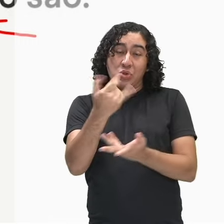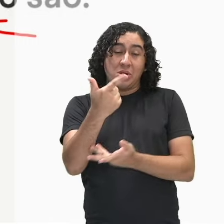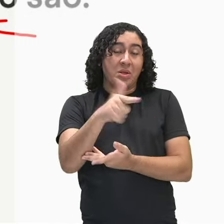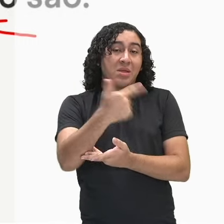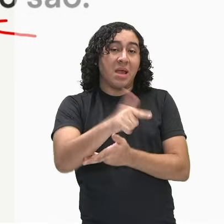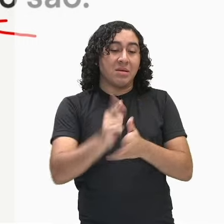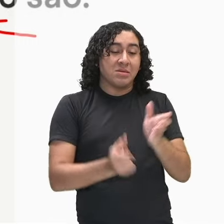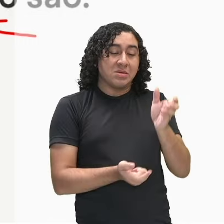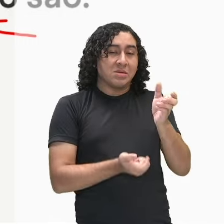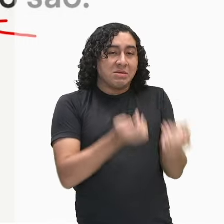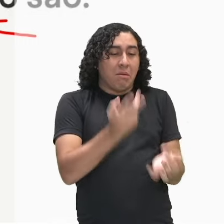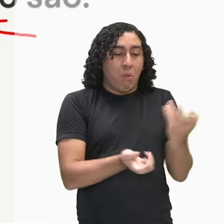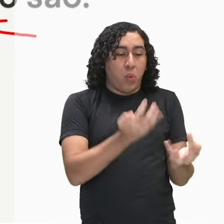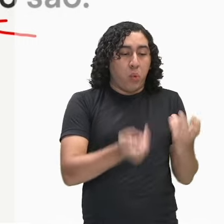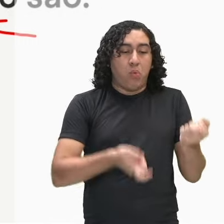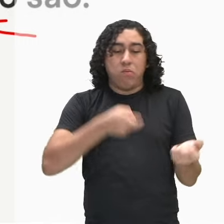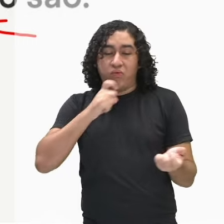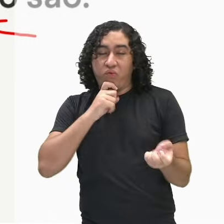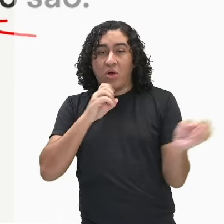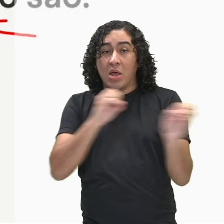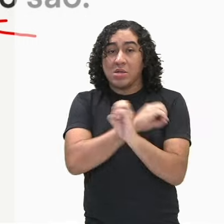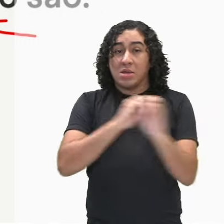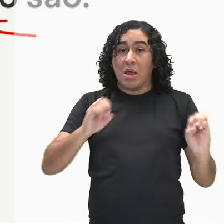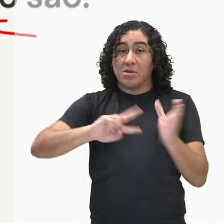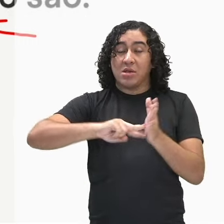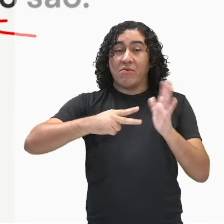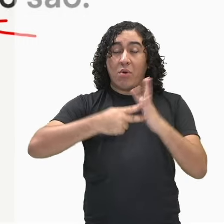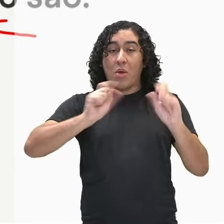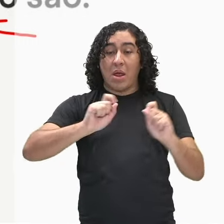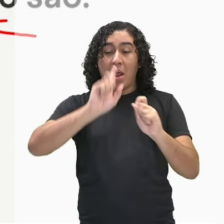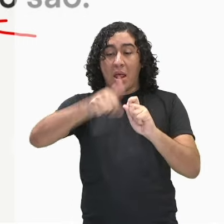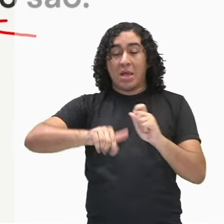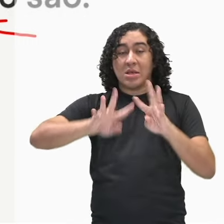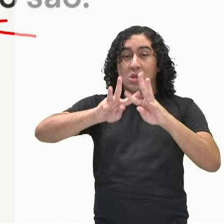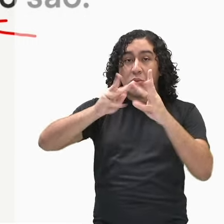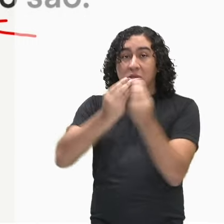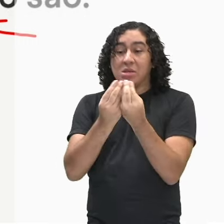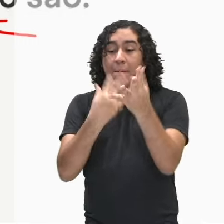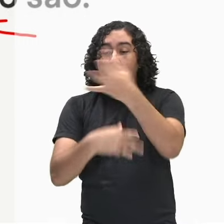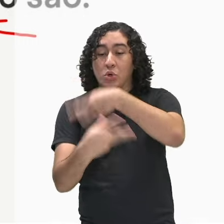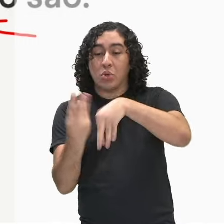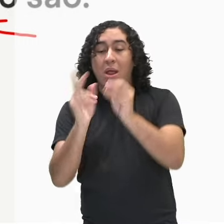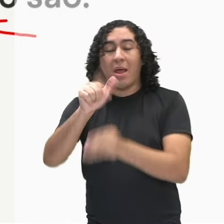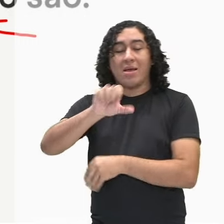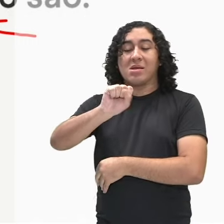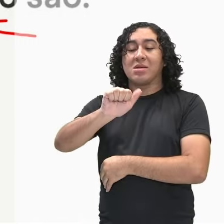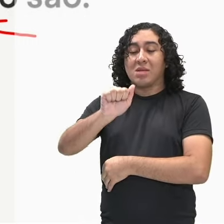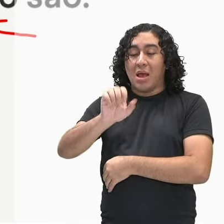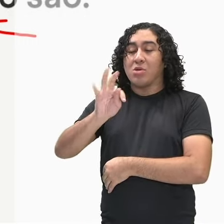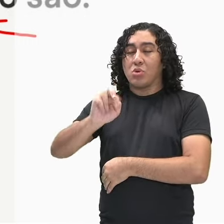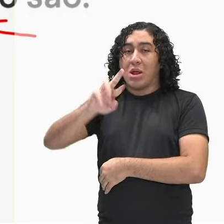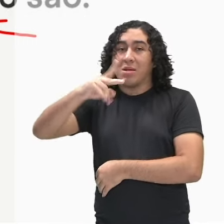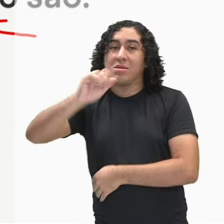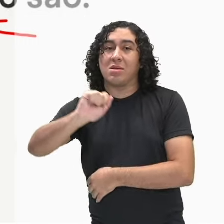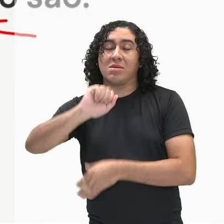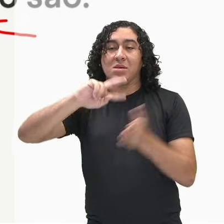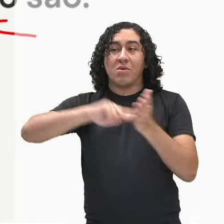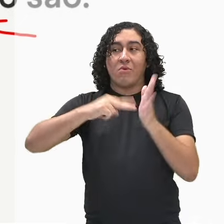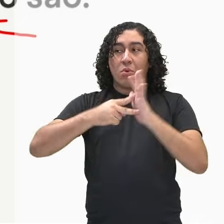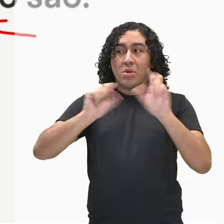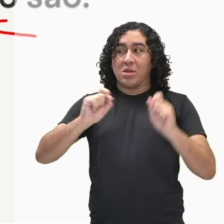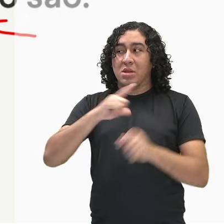e um resfriamento, tá? Significa que essa solução chega a um ponto de saturação onde eu